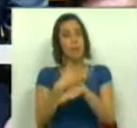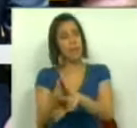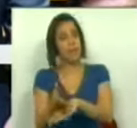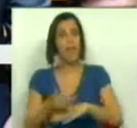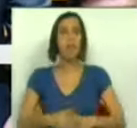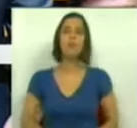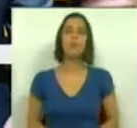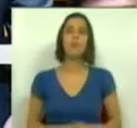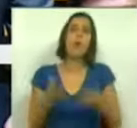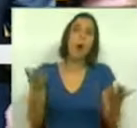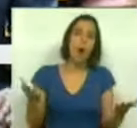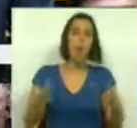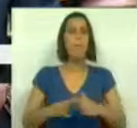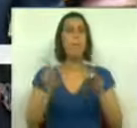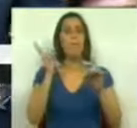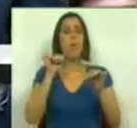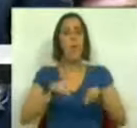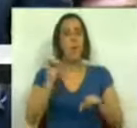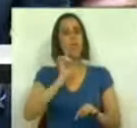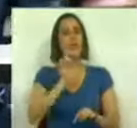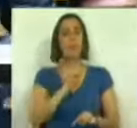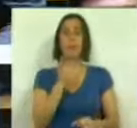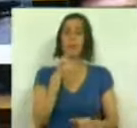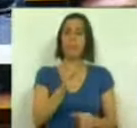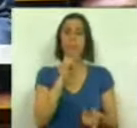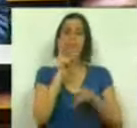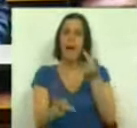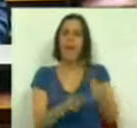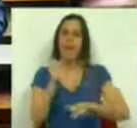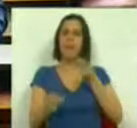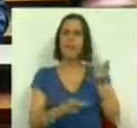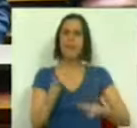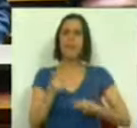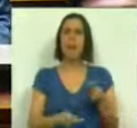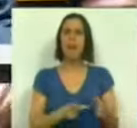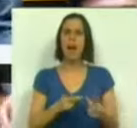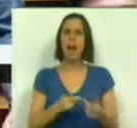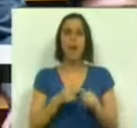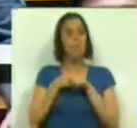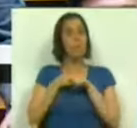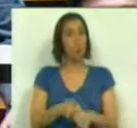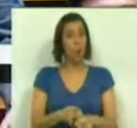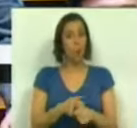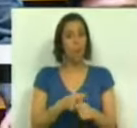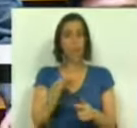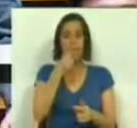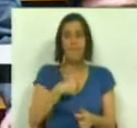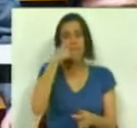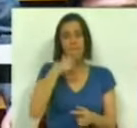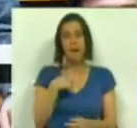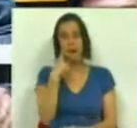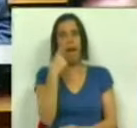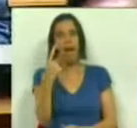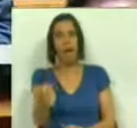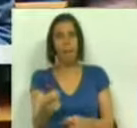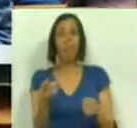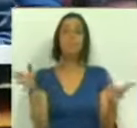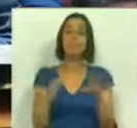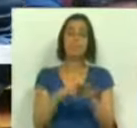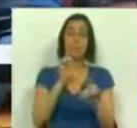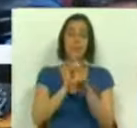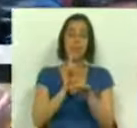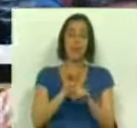atrasados. Ora, hoje importa desde logo fazer uma avaliação do cumprimento e das falhas que se registam por